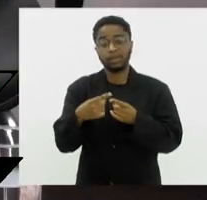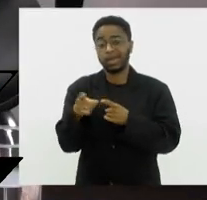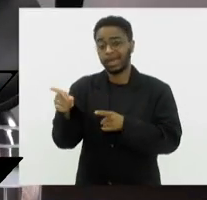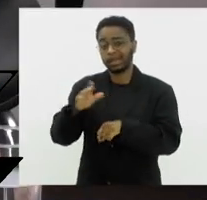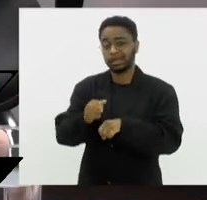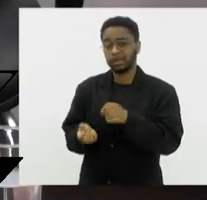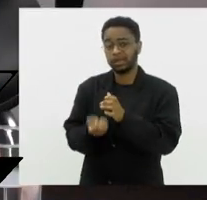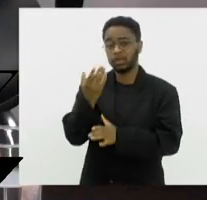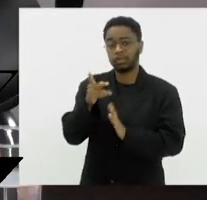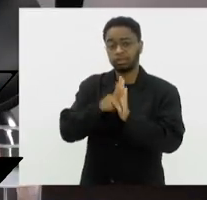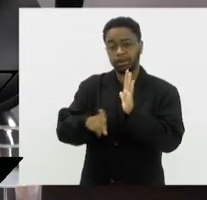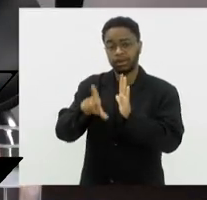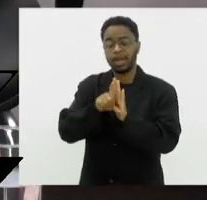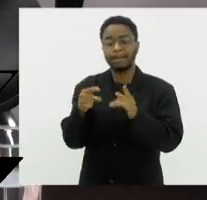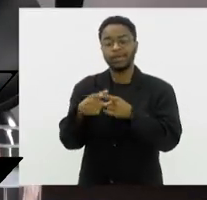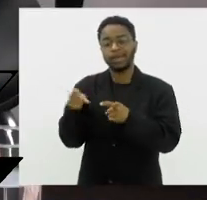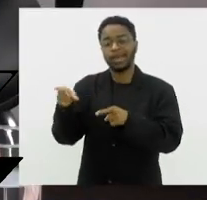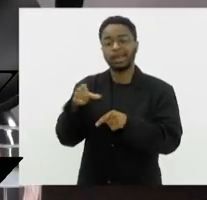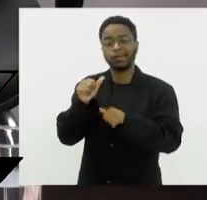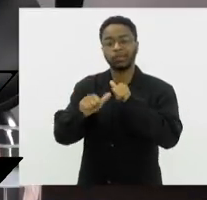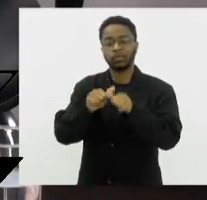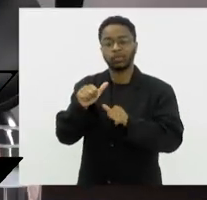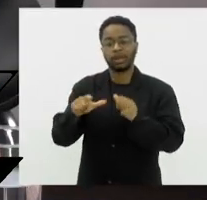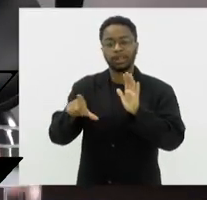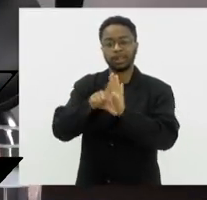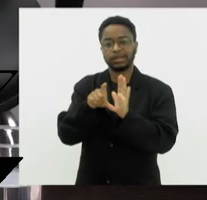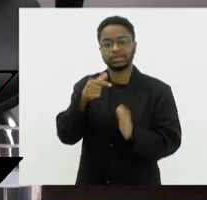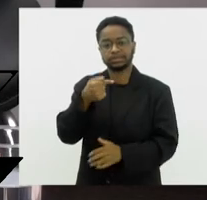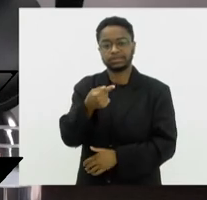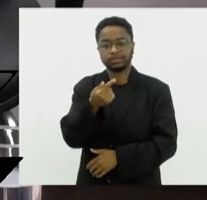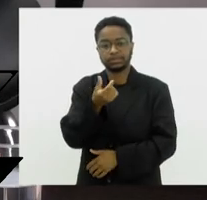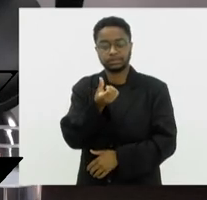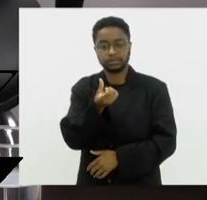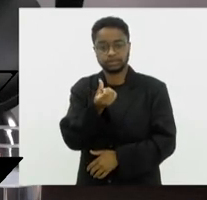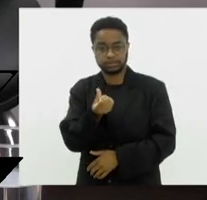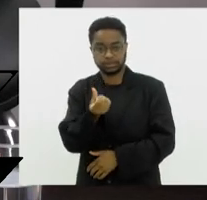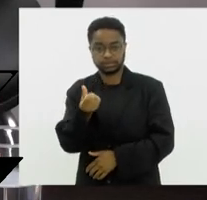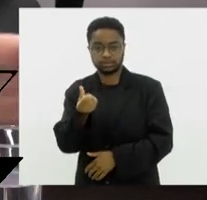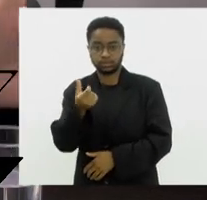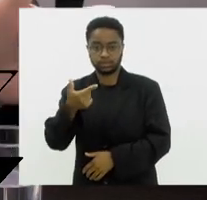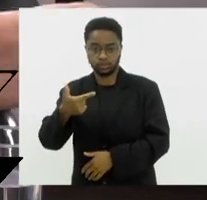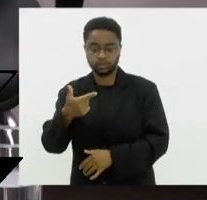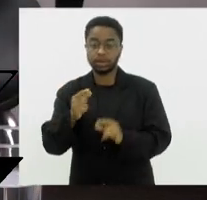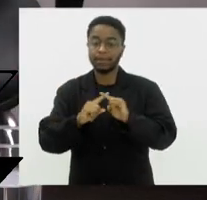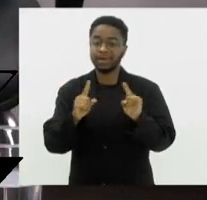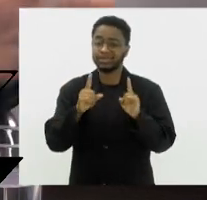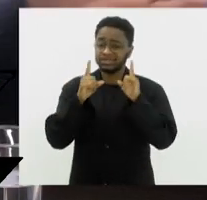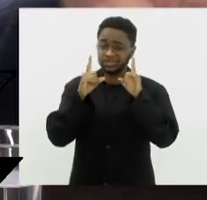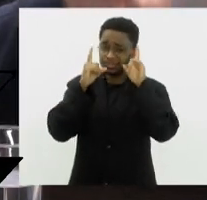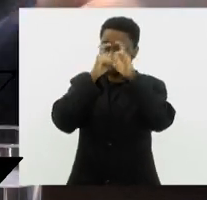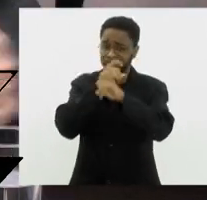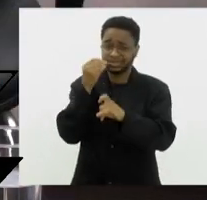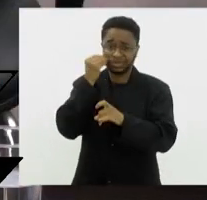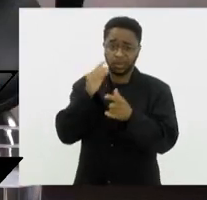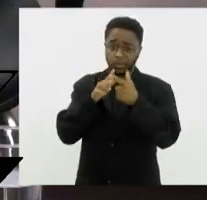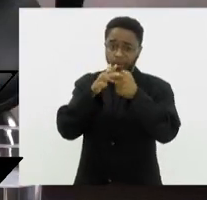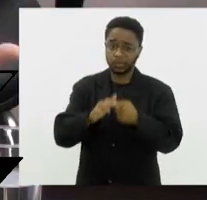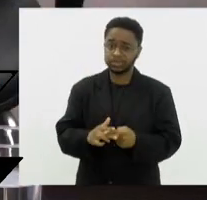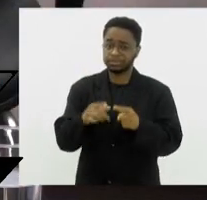porque ela alterou uma lei, entendeu? A 7062. É difícil a gente querer corrigir o que o tempo.